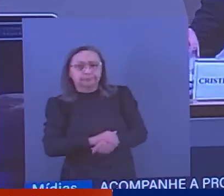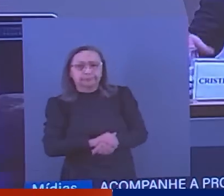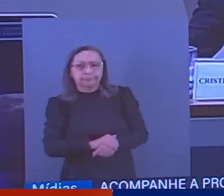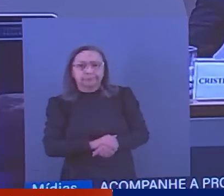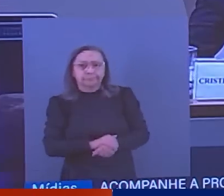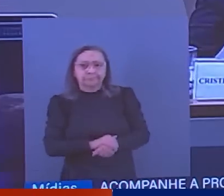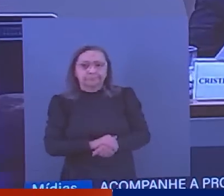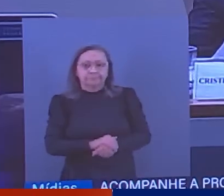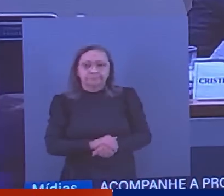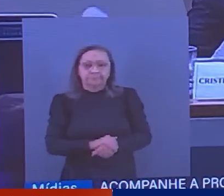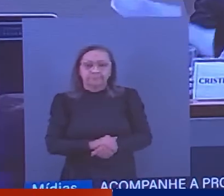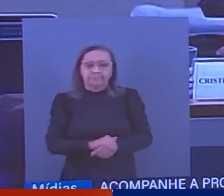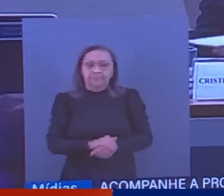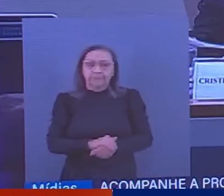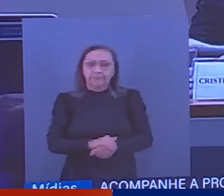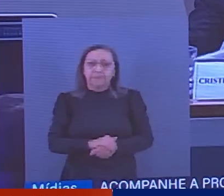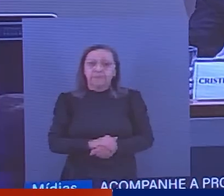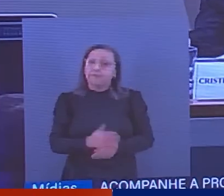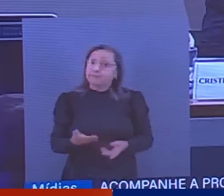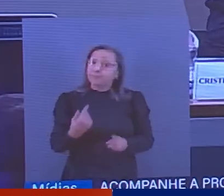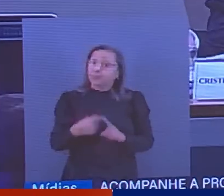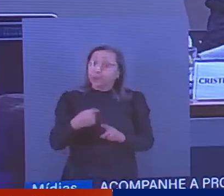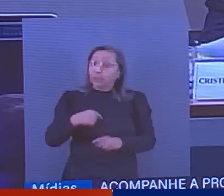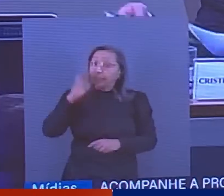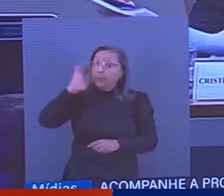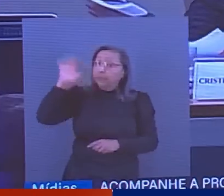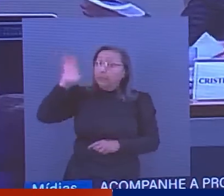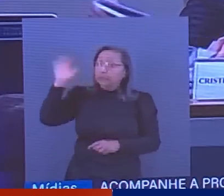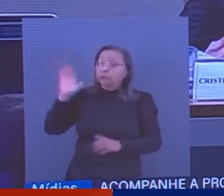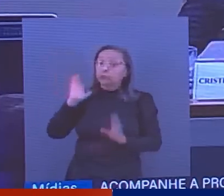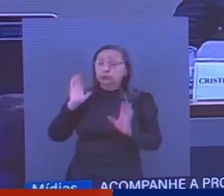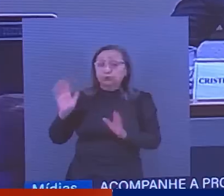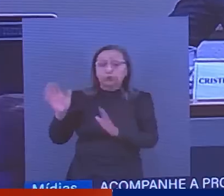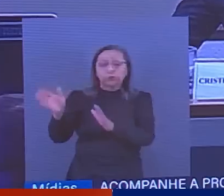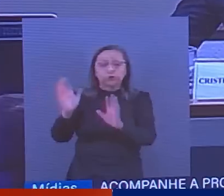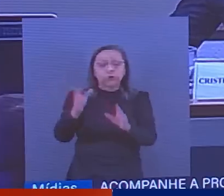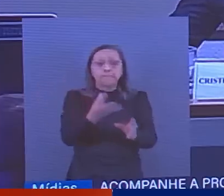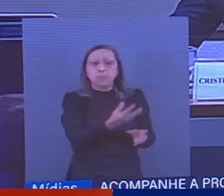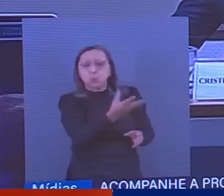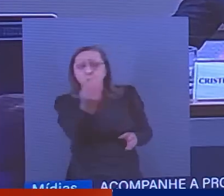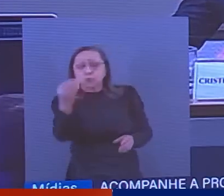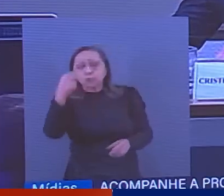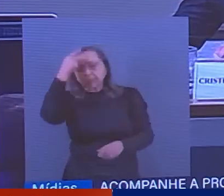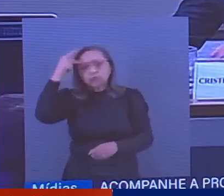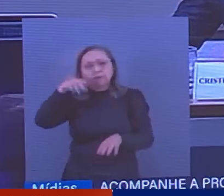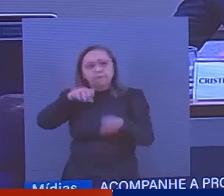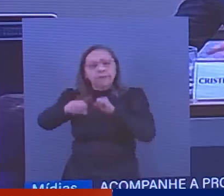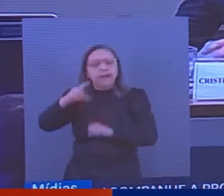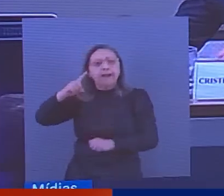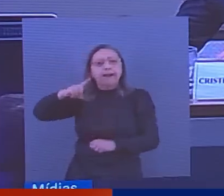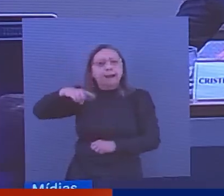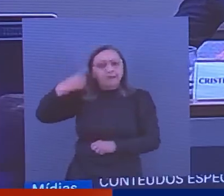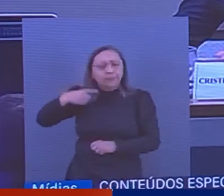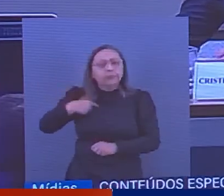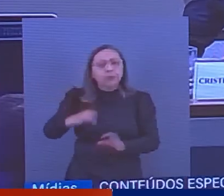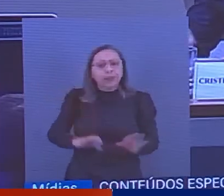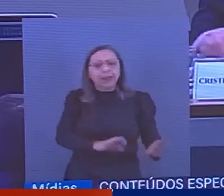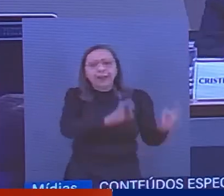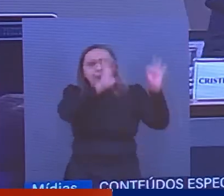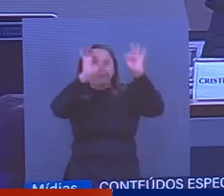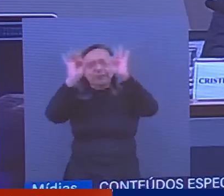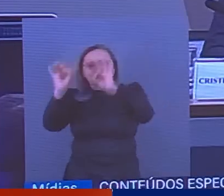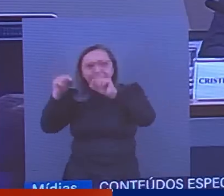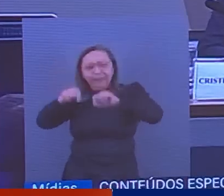uns 6 anos varrendo ali. Num lugar onde, irmão, eles têm que comer resto